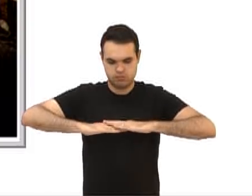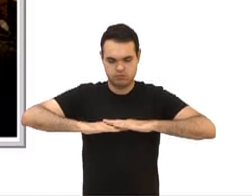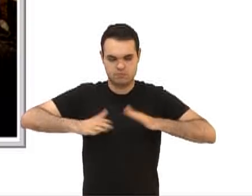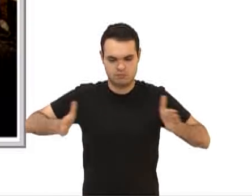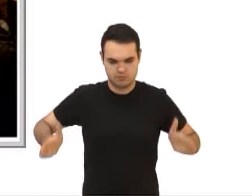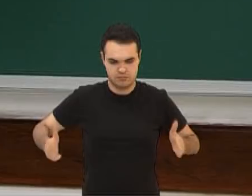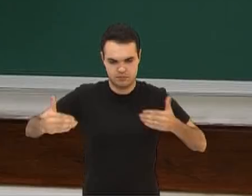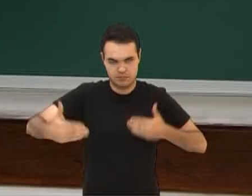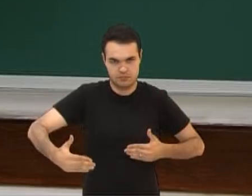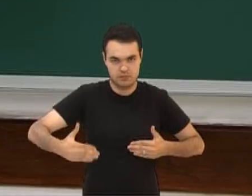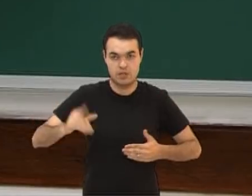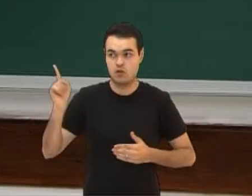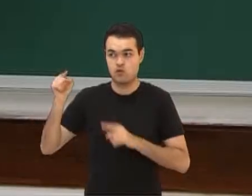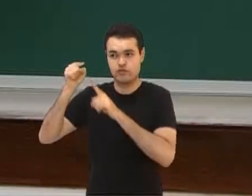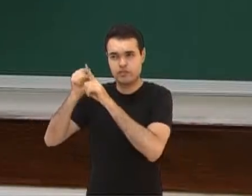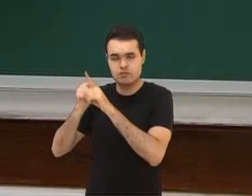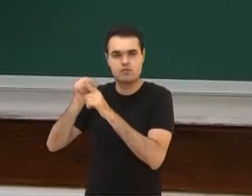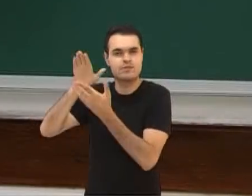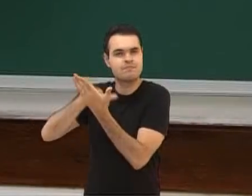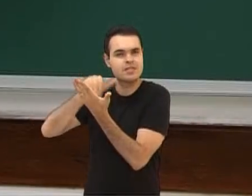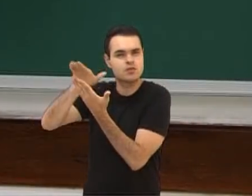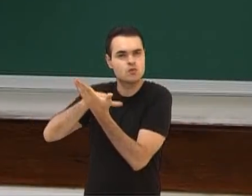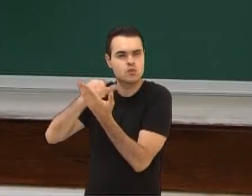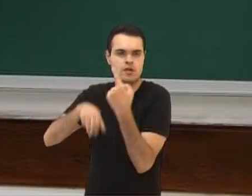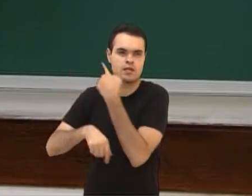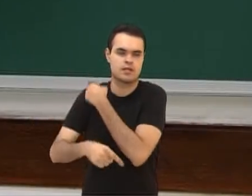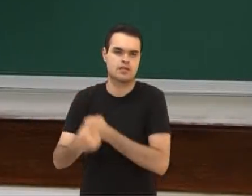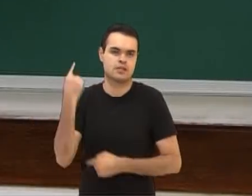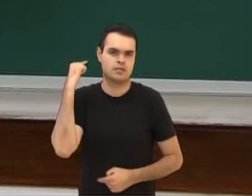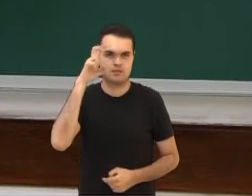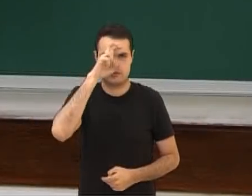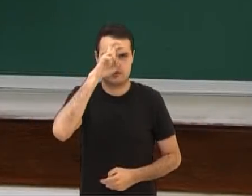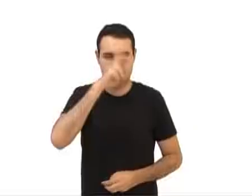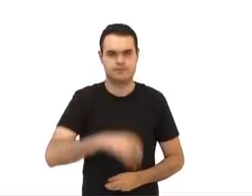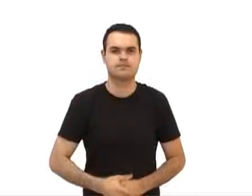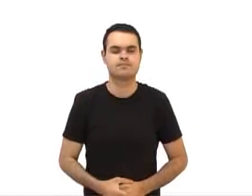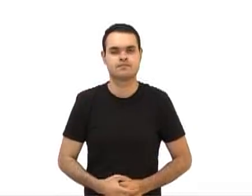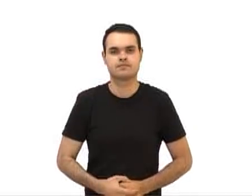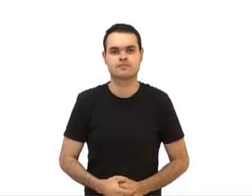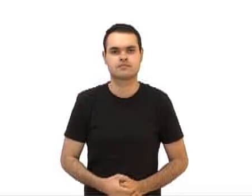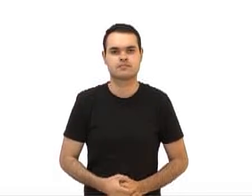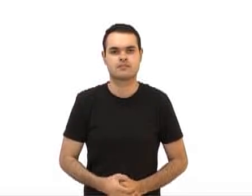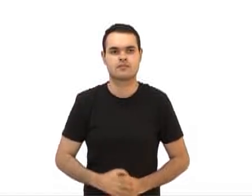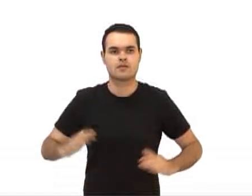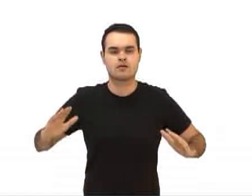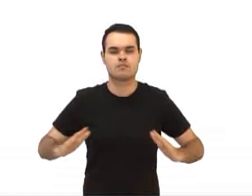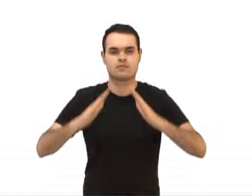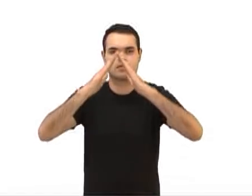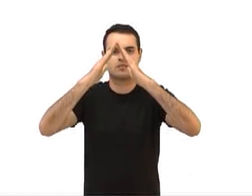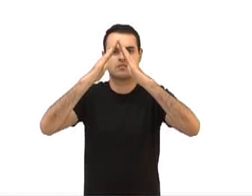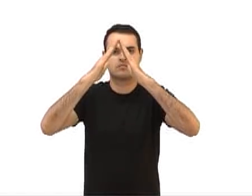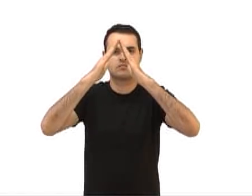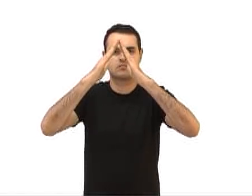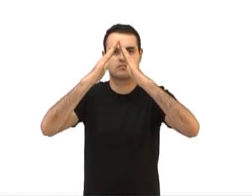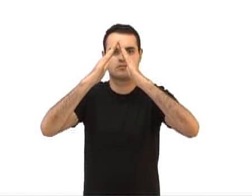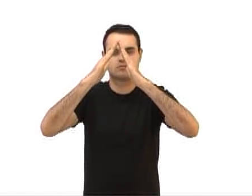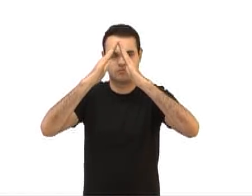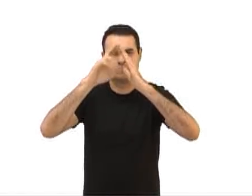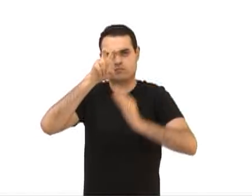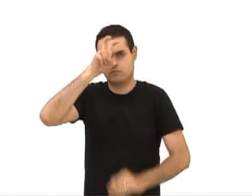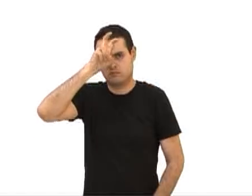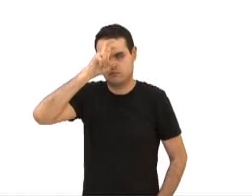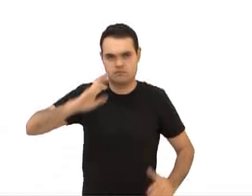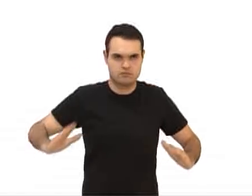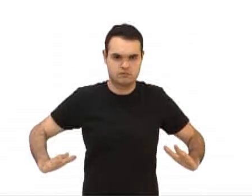vai falar sobre esse tipo de pintura, como é que era esse tipo de pintura lá no Egito. Tá? As pirâmides do Egito, enfim, chegamos nas